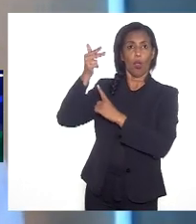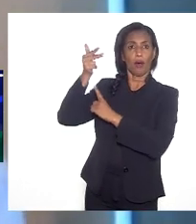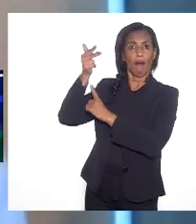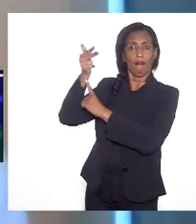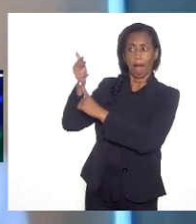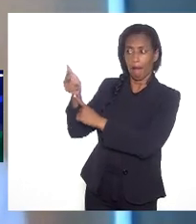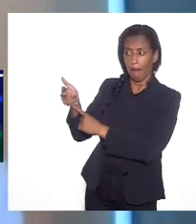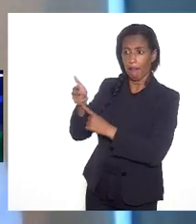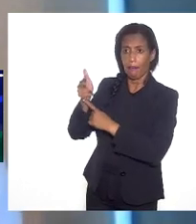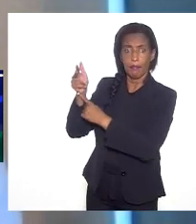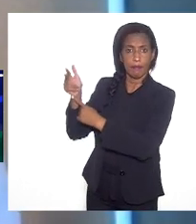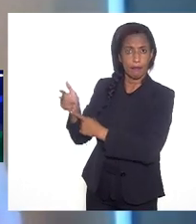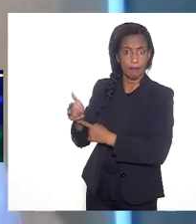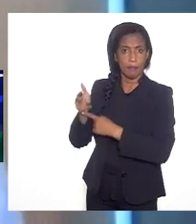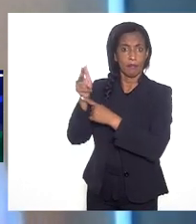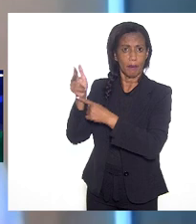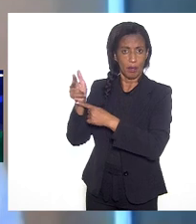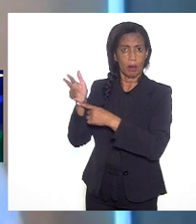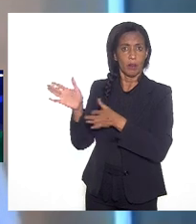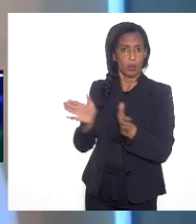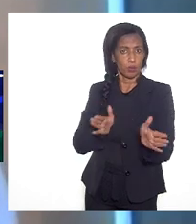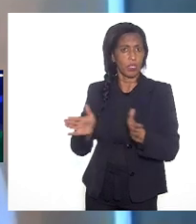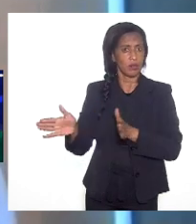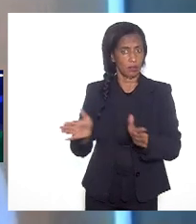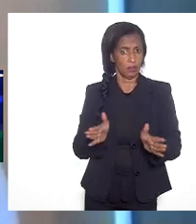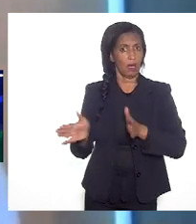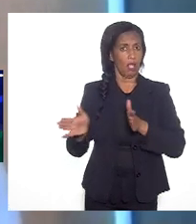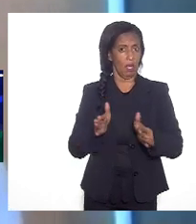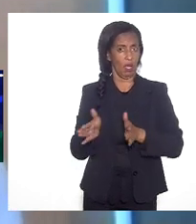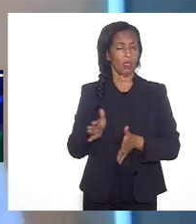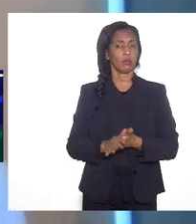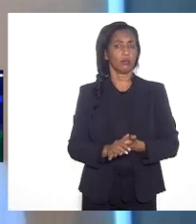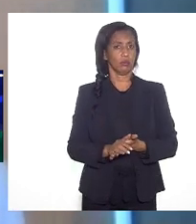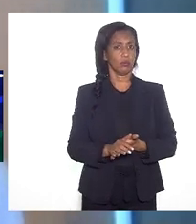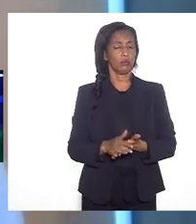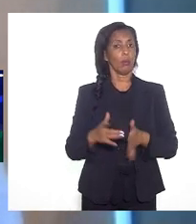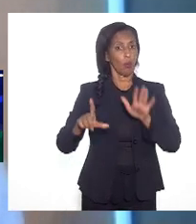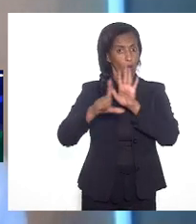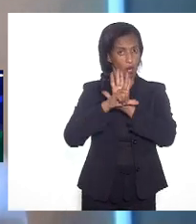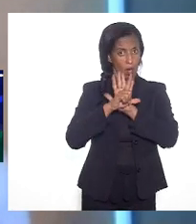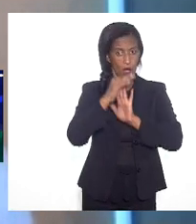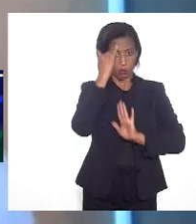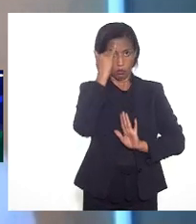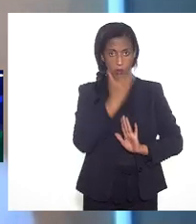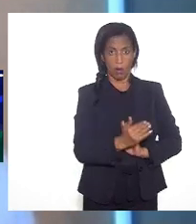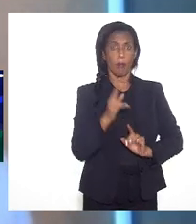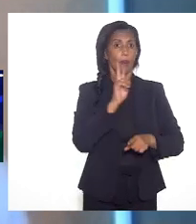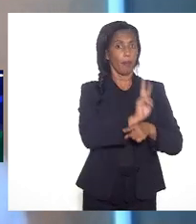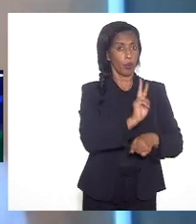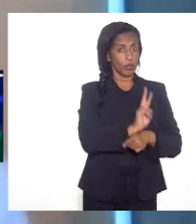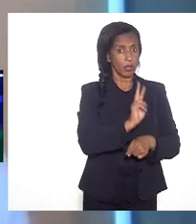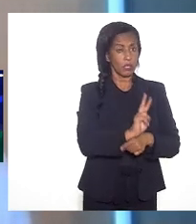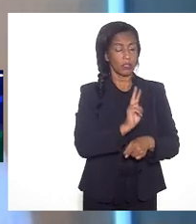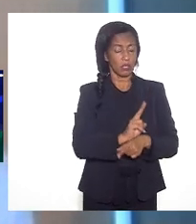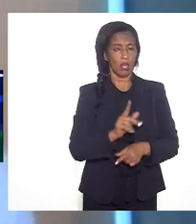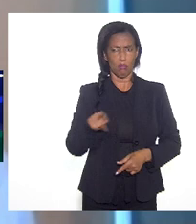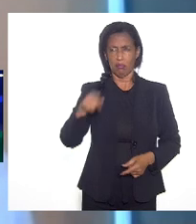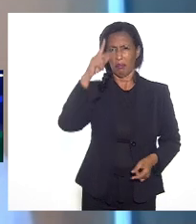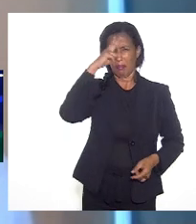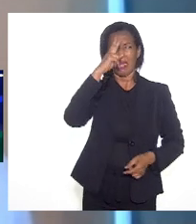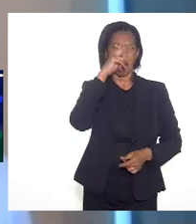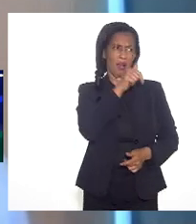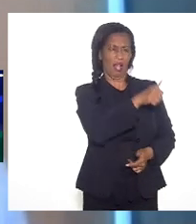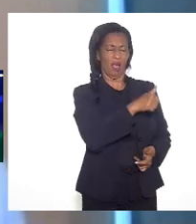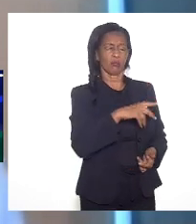de monitoramento nos acessos, né? Permitidos por lei, para proteção, bem lembrado, deputado Waldeck,